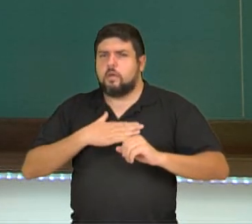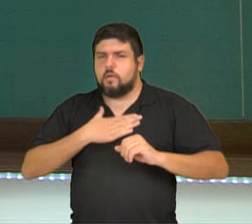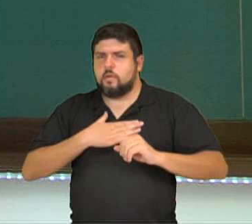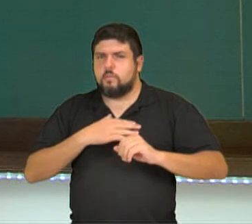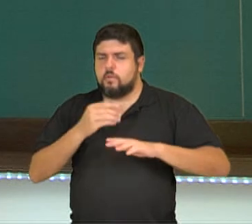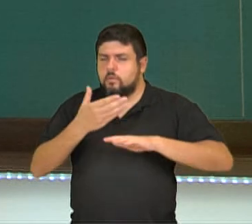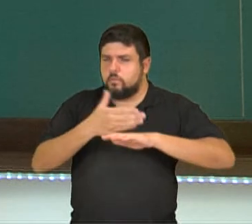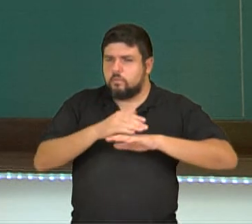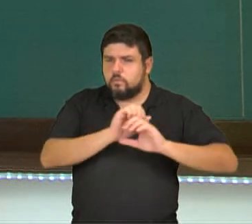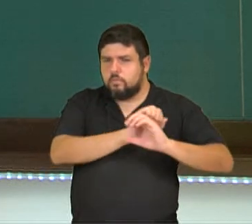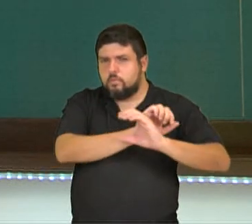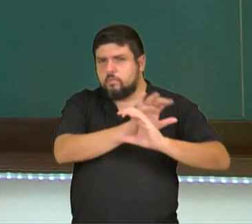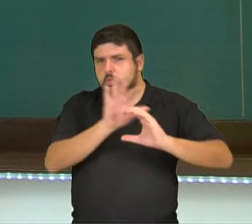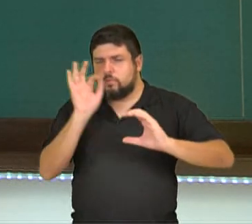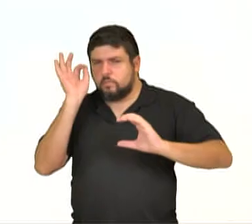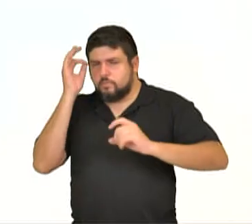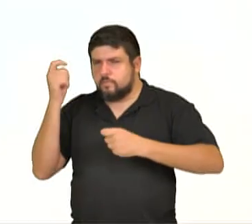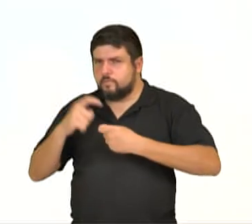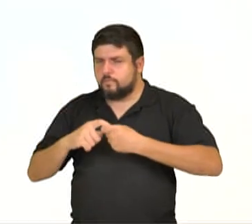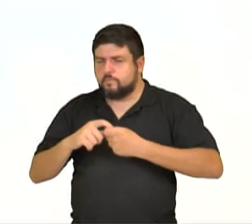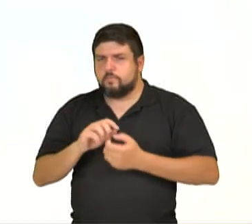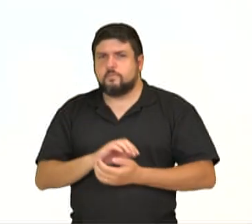aplica a propriedade distributiva que eu já volto.